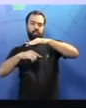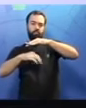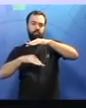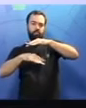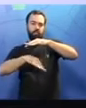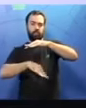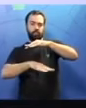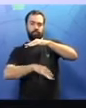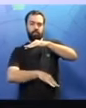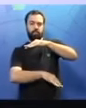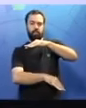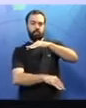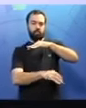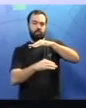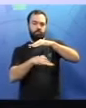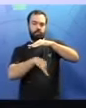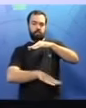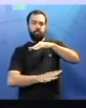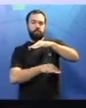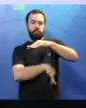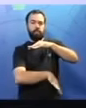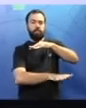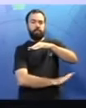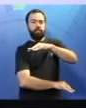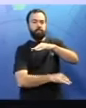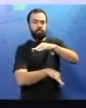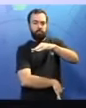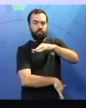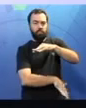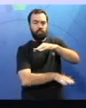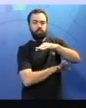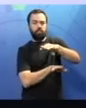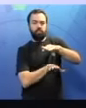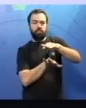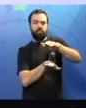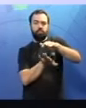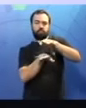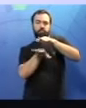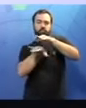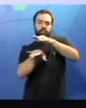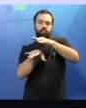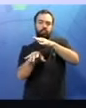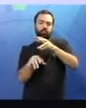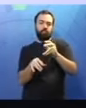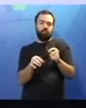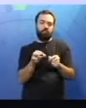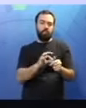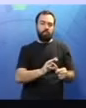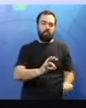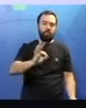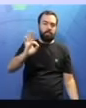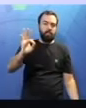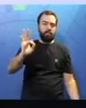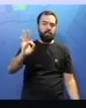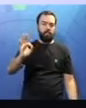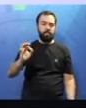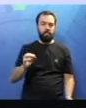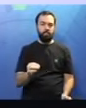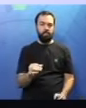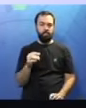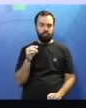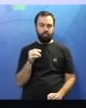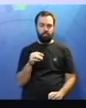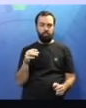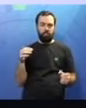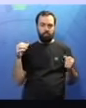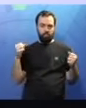de ida e volta. Quando ela volta, ela se depara com um objeto e ela volta, a distância, o tempo